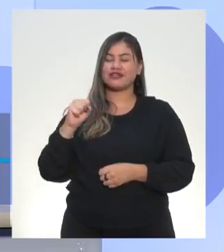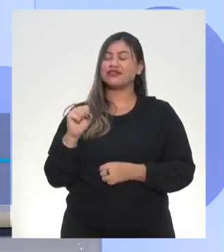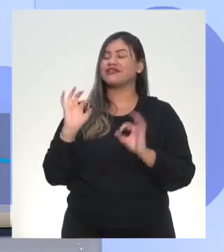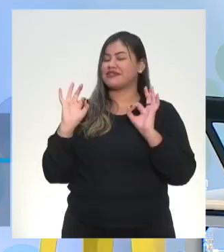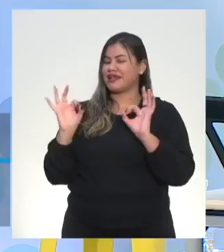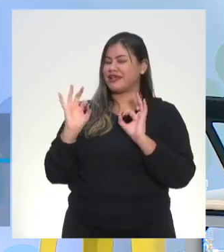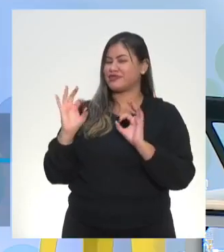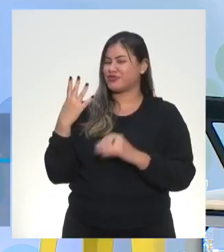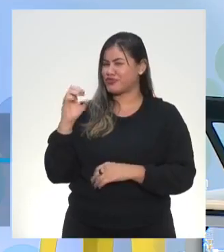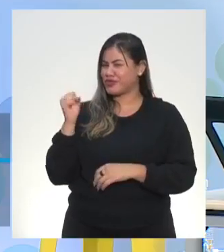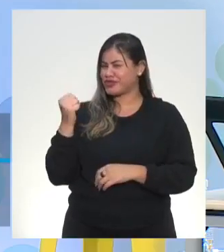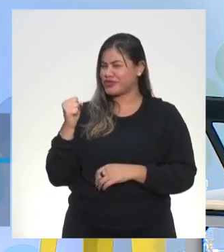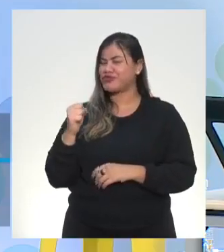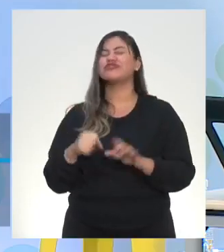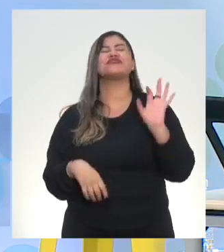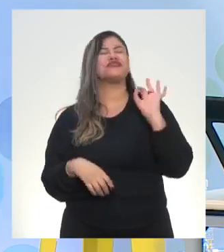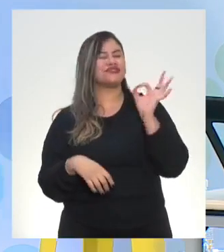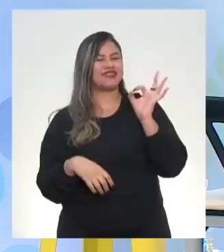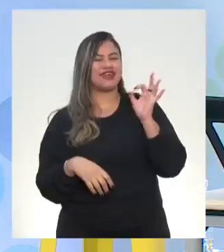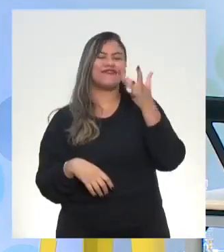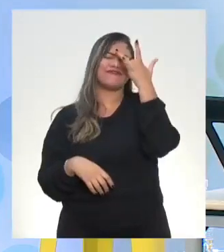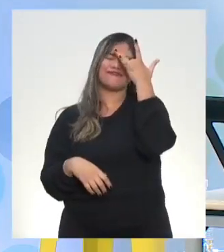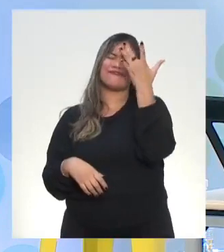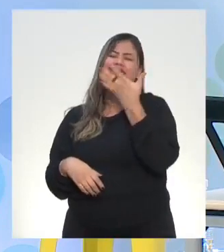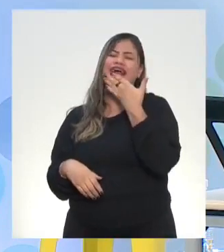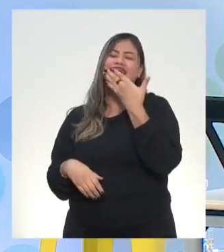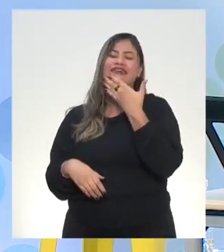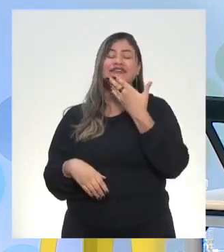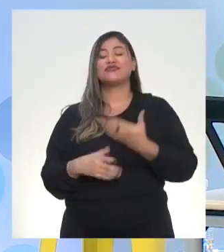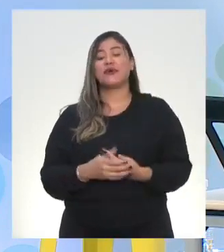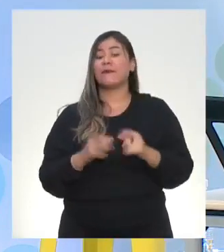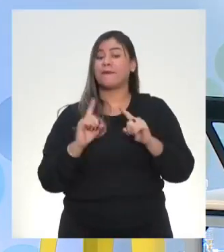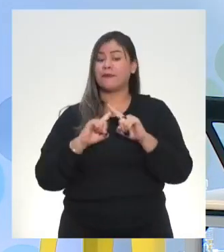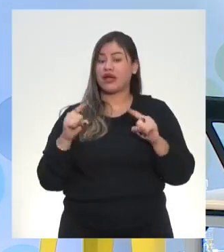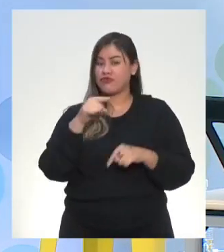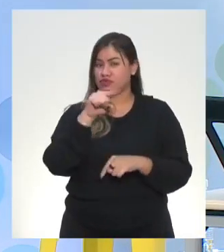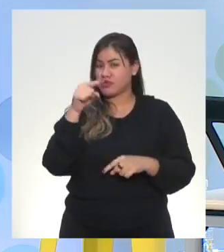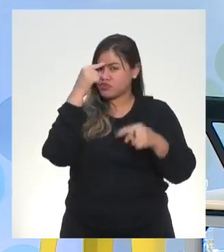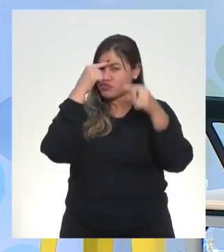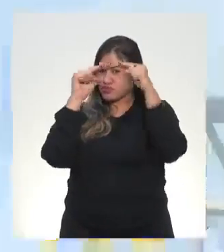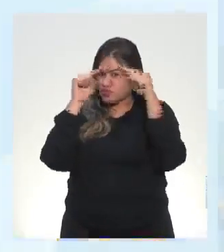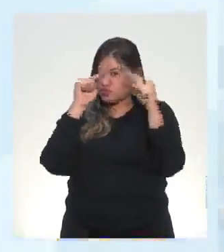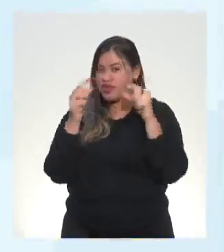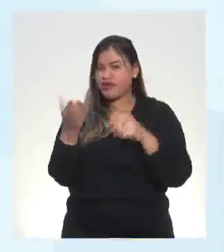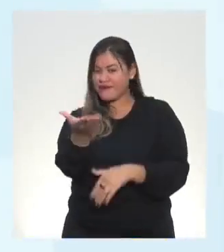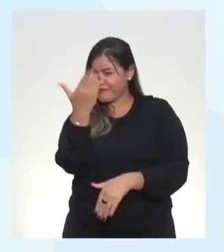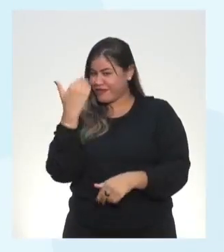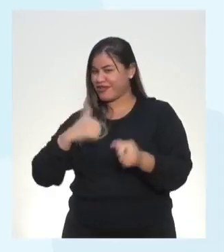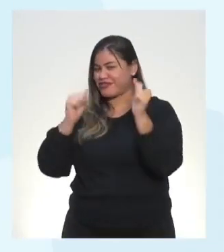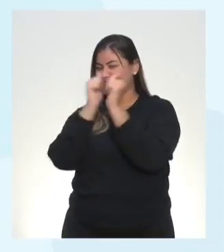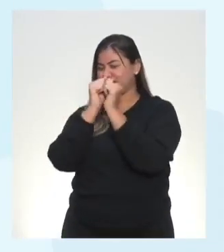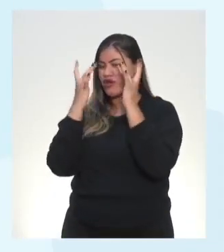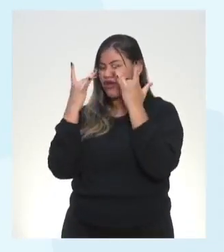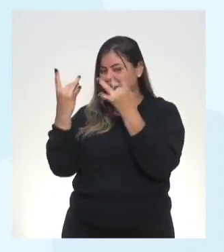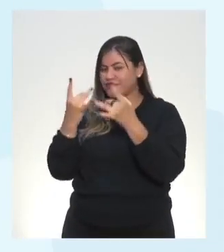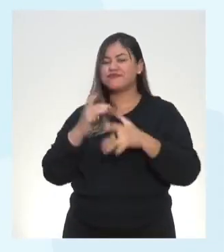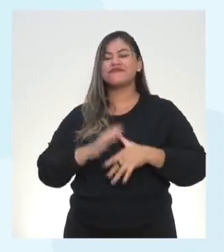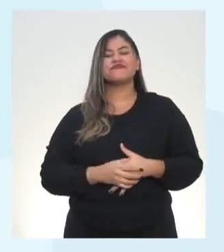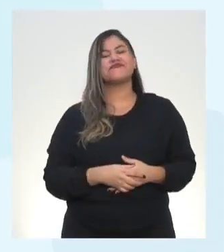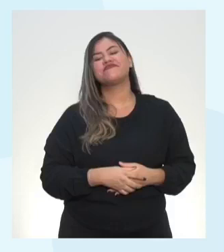voltamos. Olha, professora Inês, 48, gostei de ver, 48 centímetros. Então, o pessoal colocou bastante resposta. Vamos dar um abraço aí. Pessoal